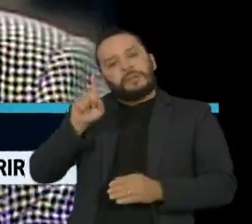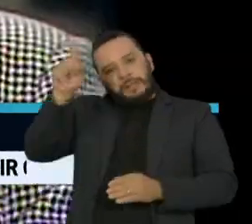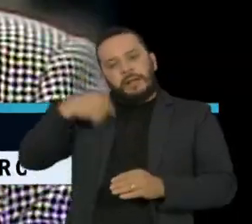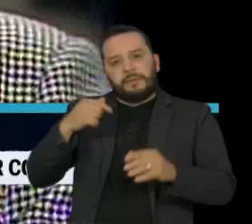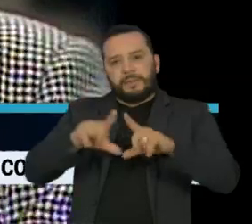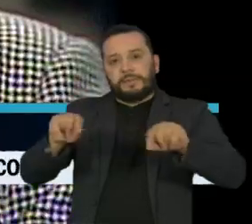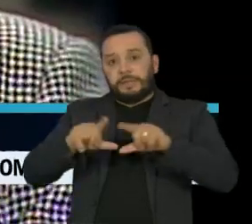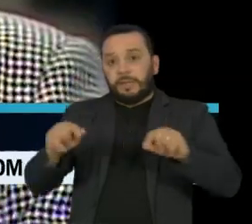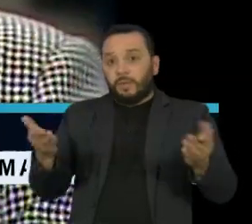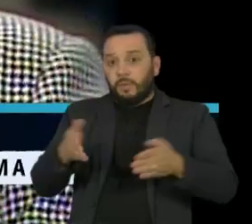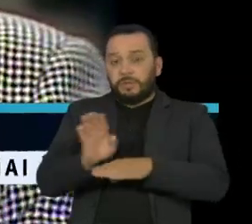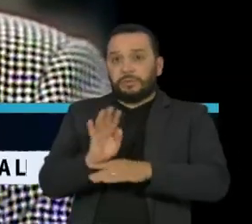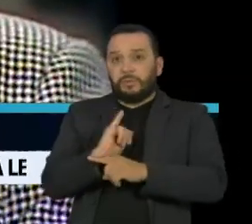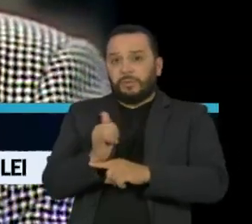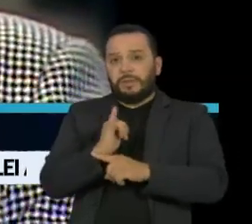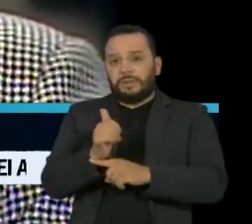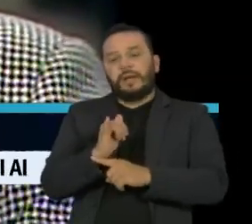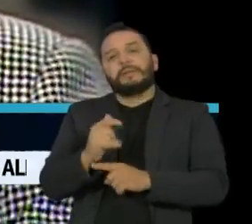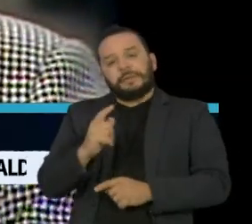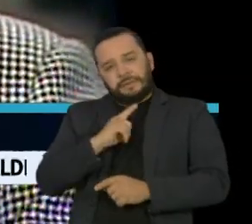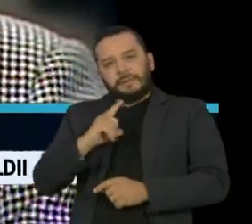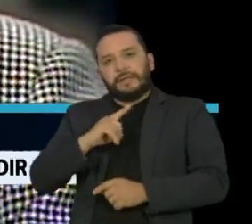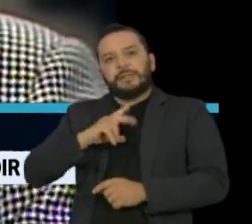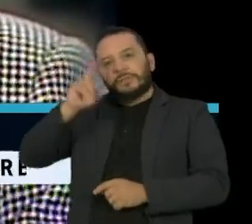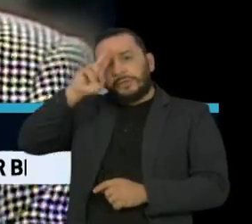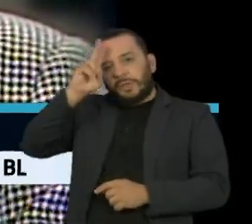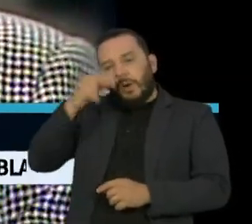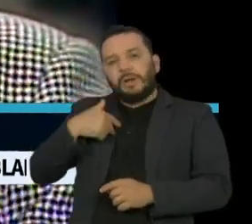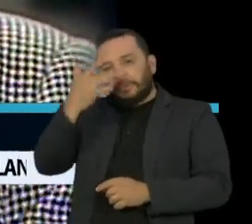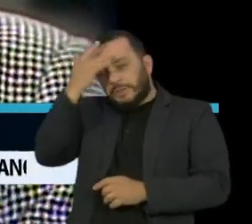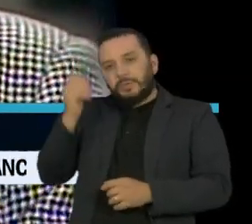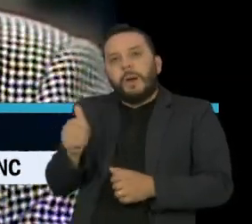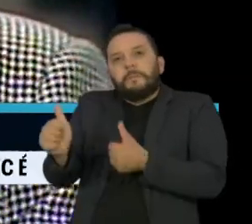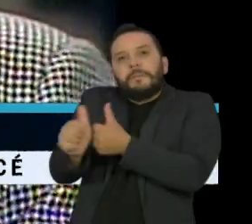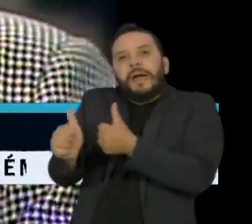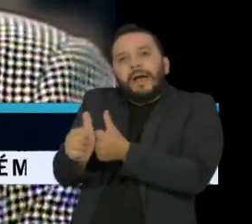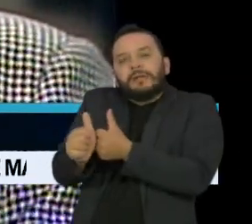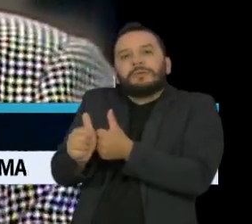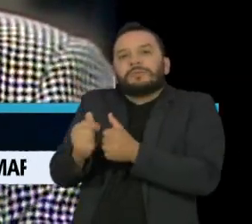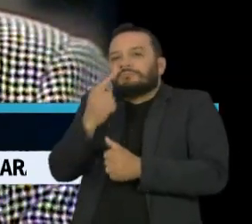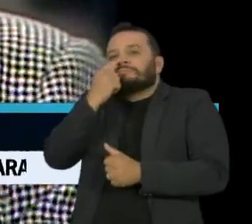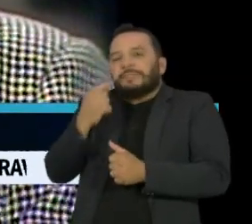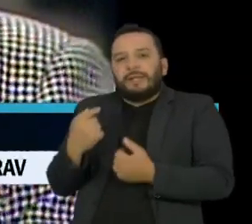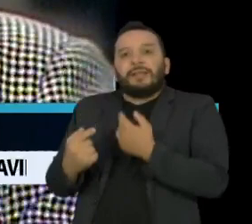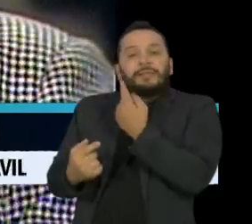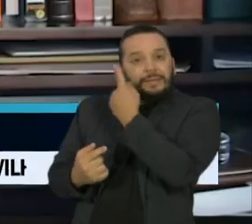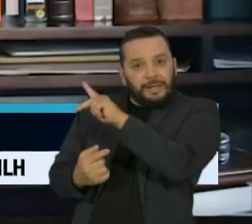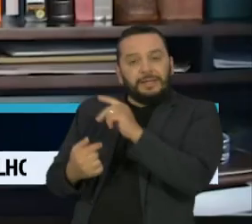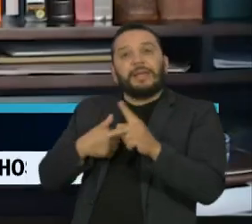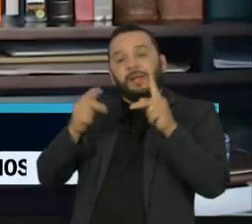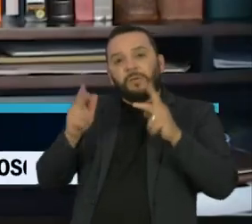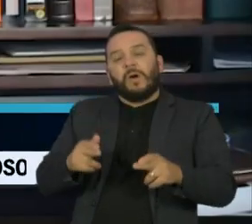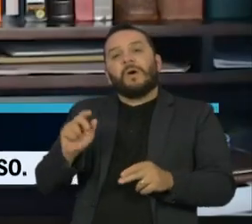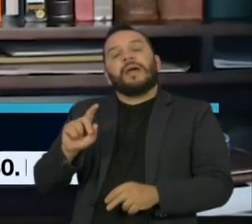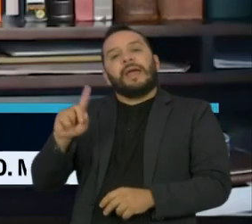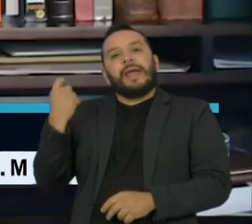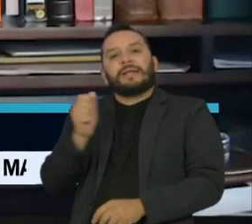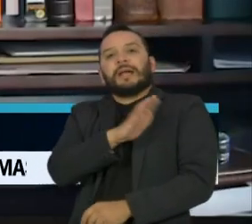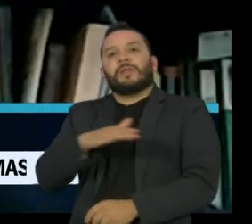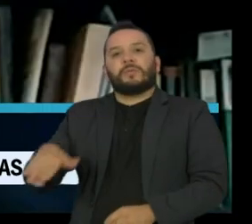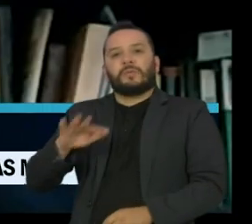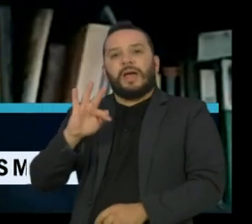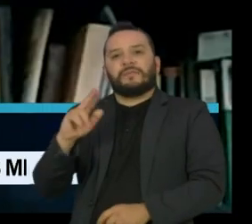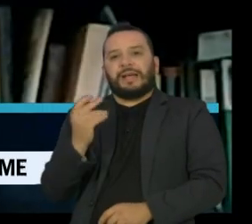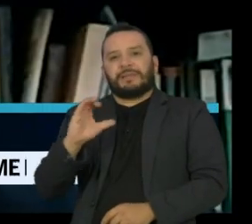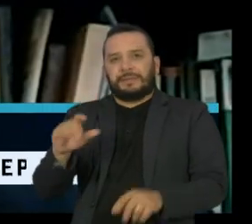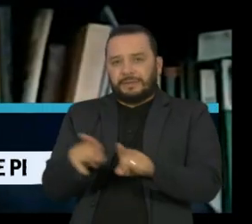hoje na tv cultura conta com depoimentos de pessoas próximas de florestan como se o e zalo no fernando henrique cardoso